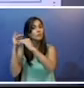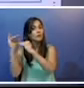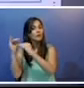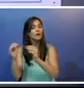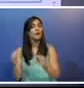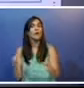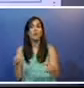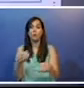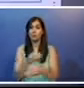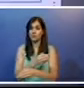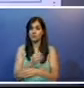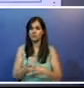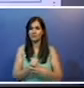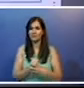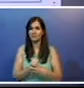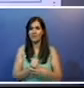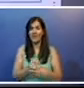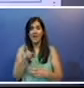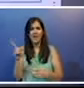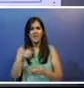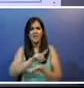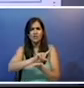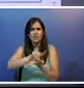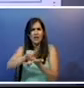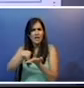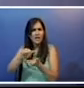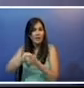do texto, é adequado ao gênero?